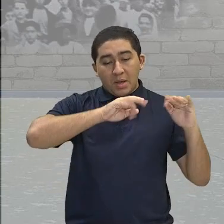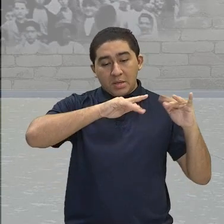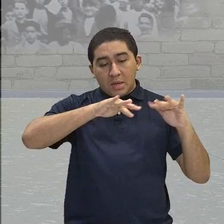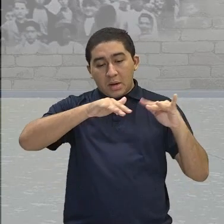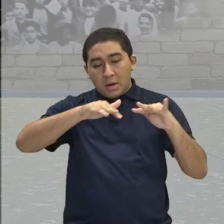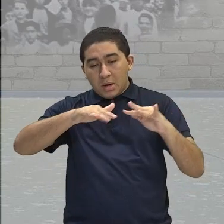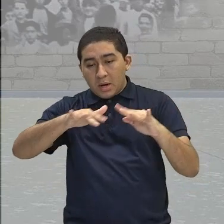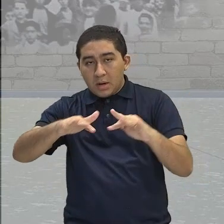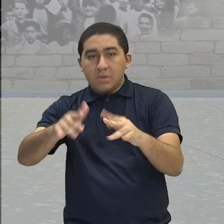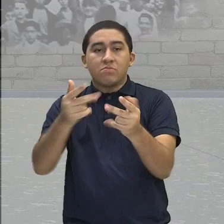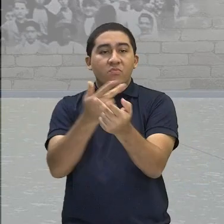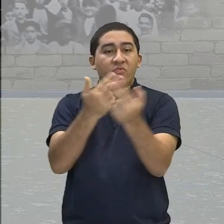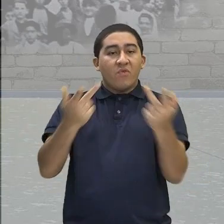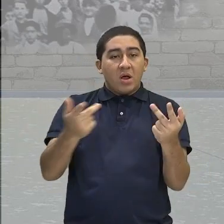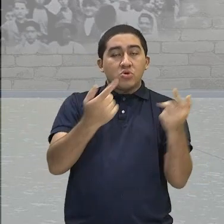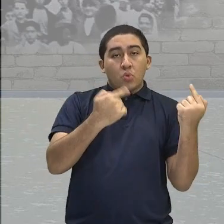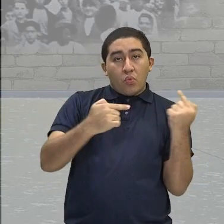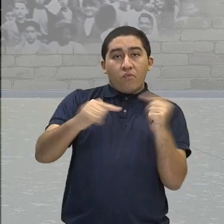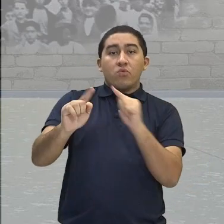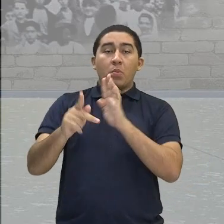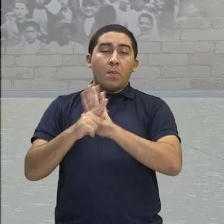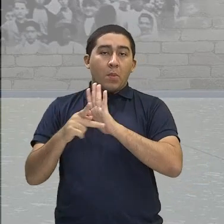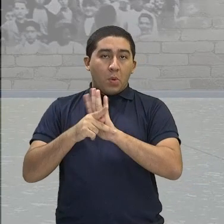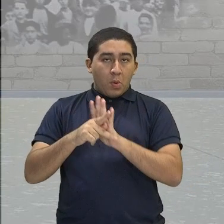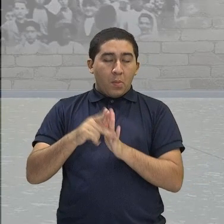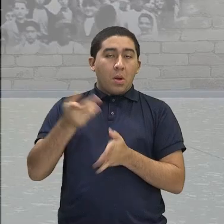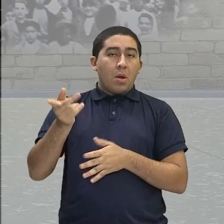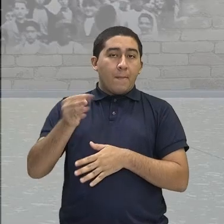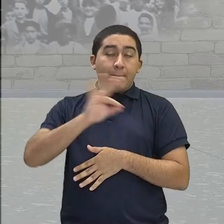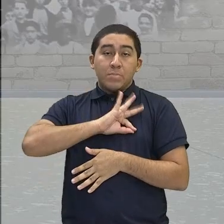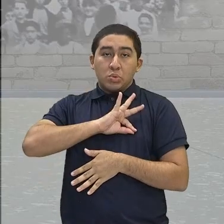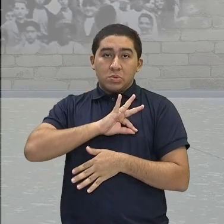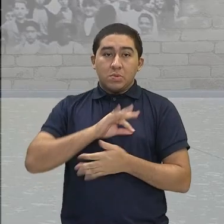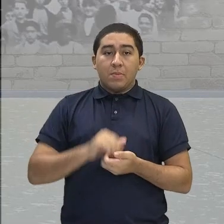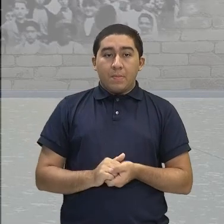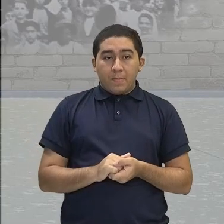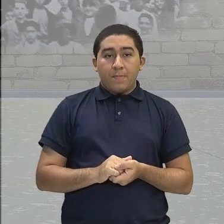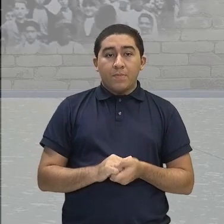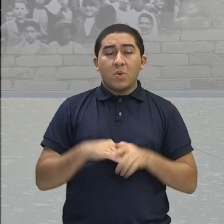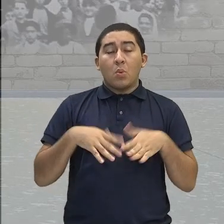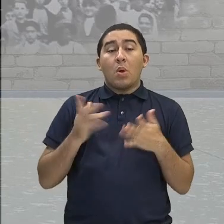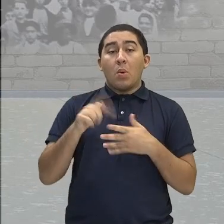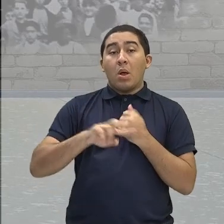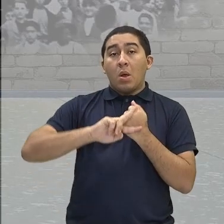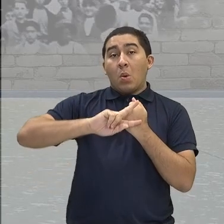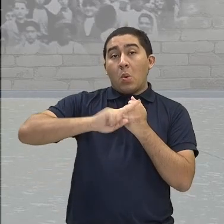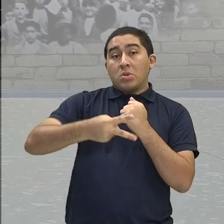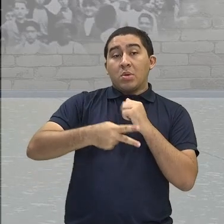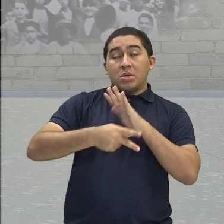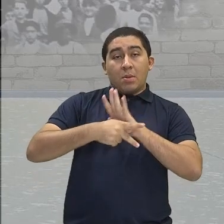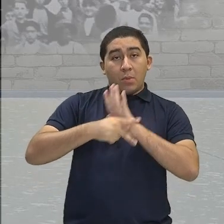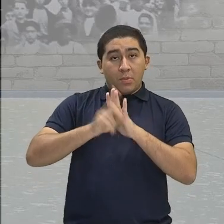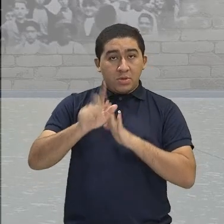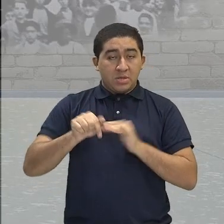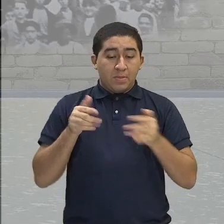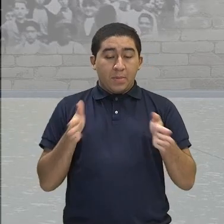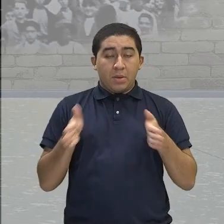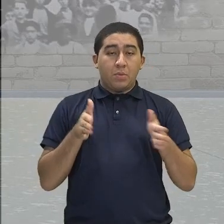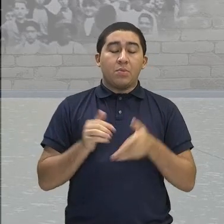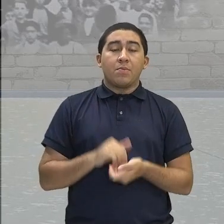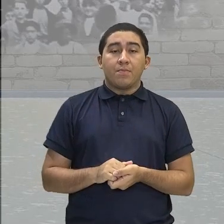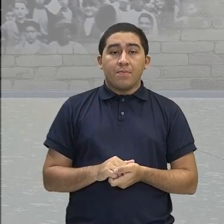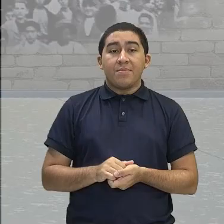piquetes e confrontos com a polícia, certo? E quais serão as consequências da greve geral?